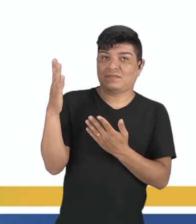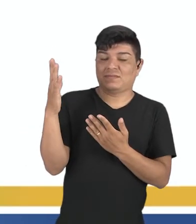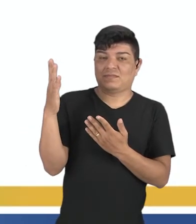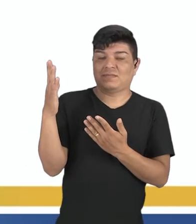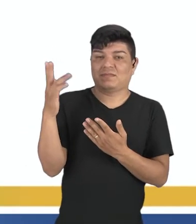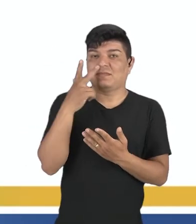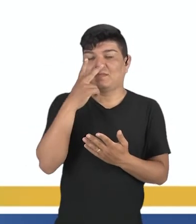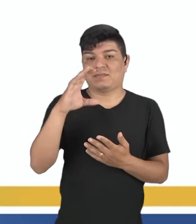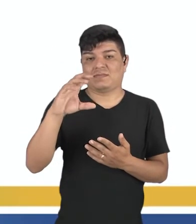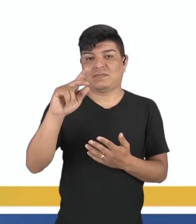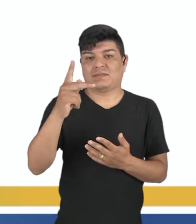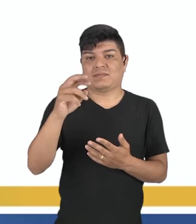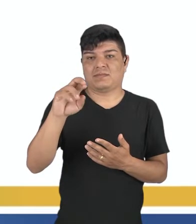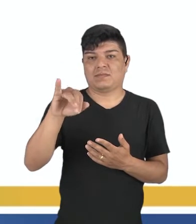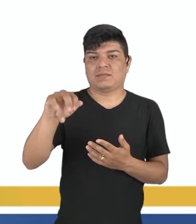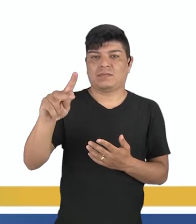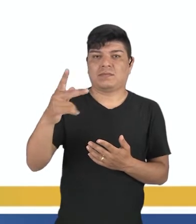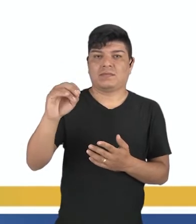chorinho brasileiro.